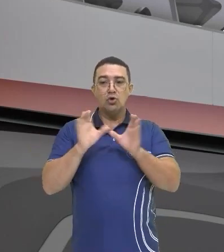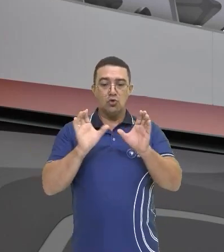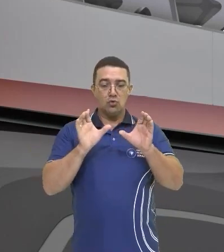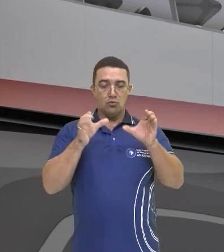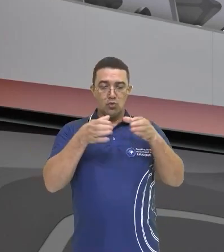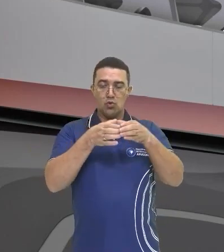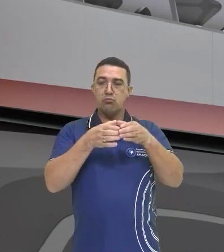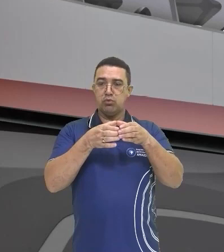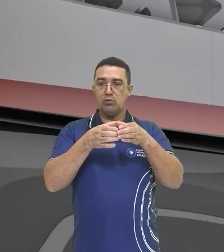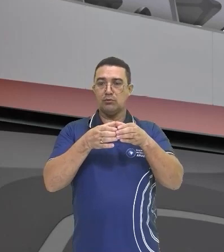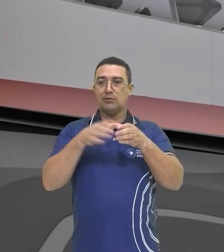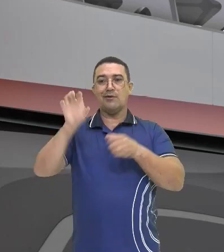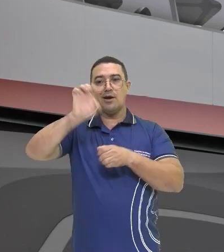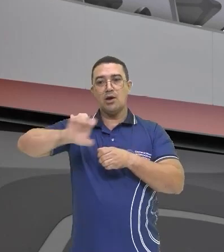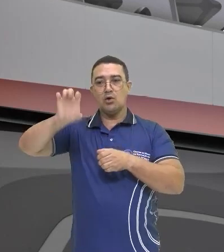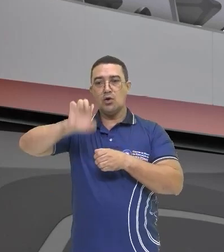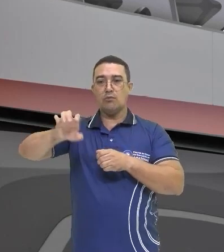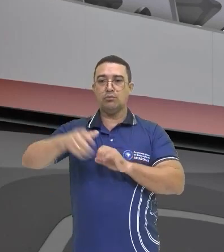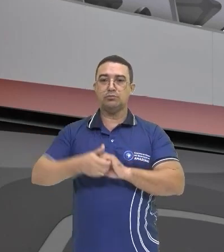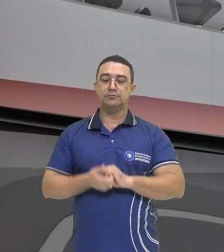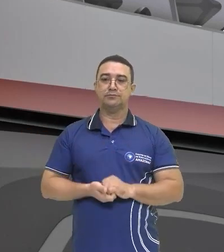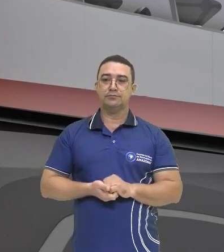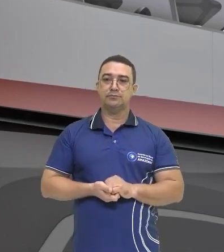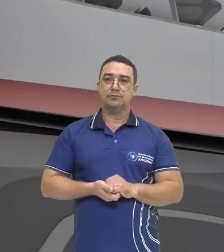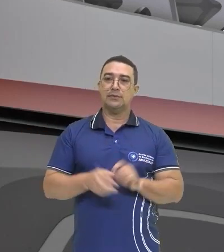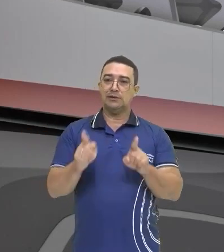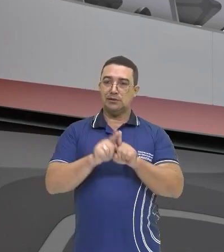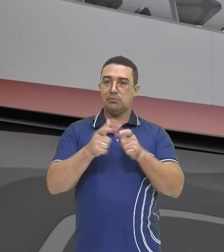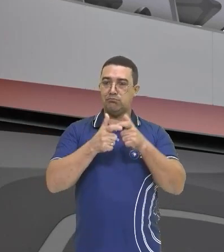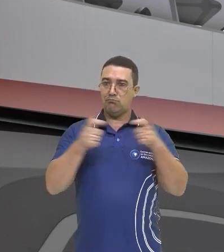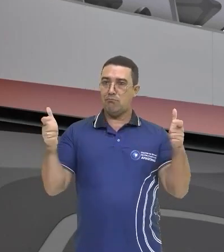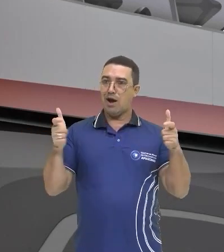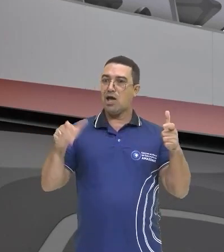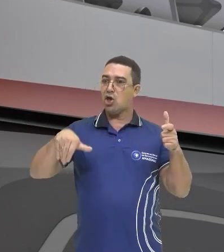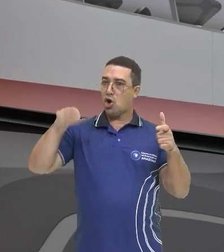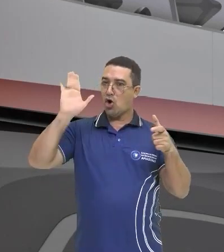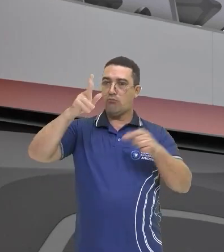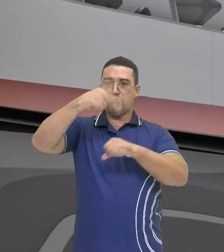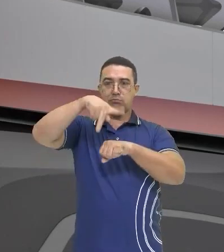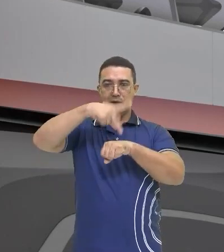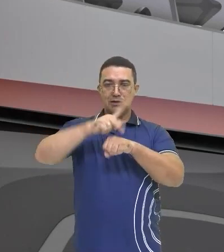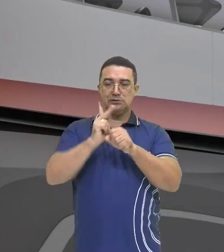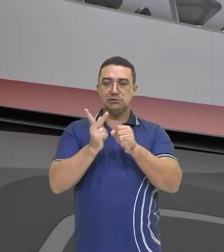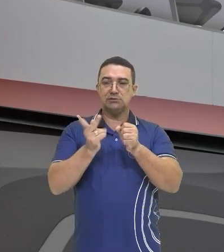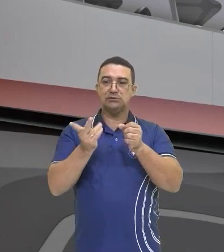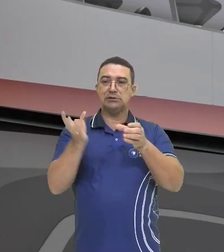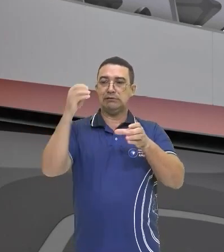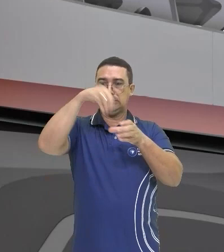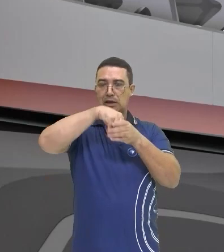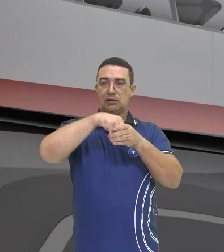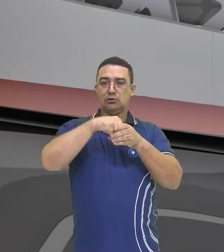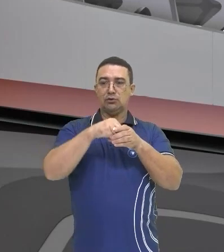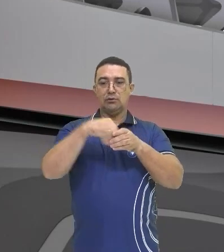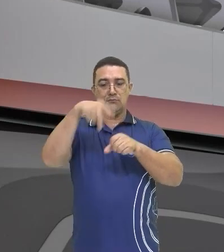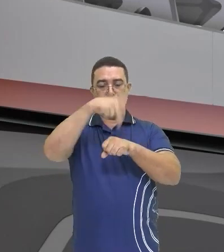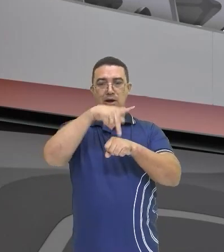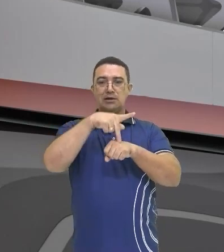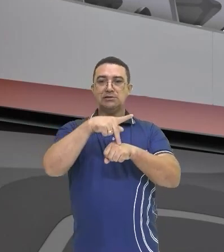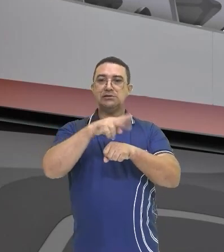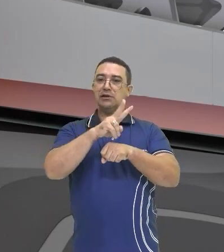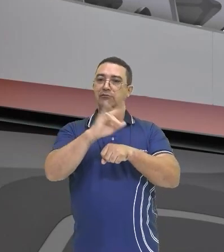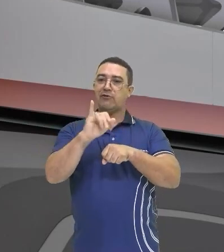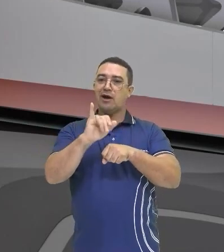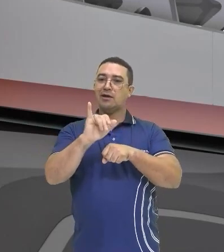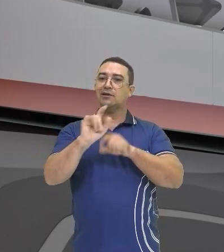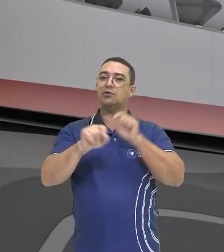terceiro estágio a gente tem uma ampliação ainda maior, tá certo, dos países que vão